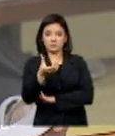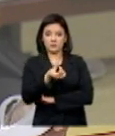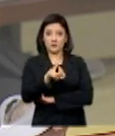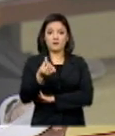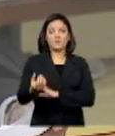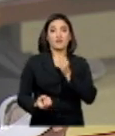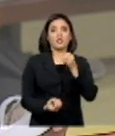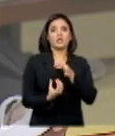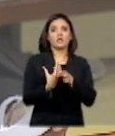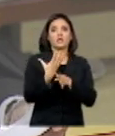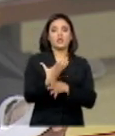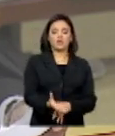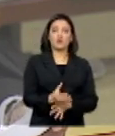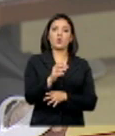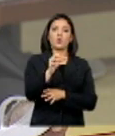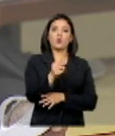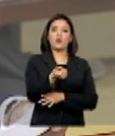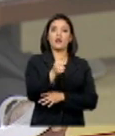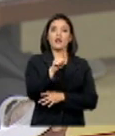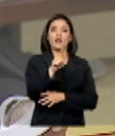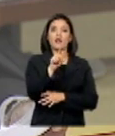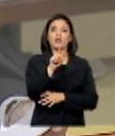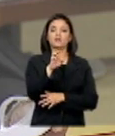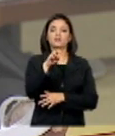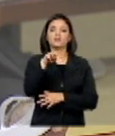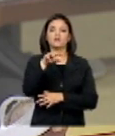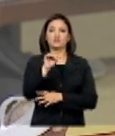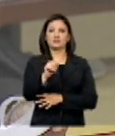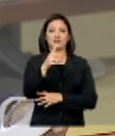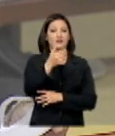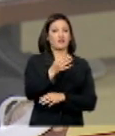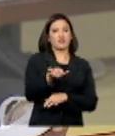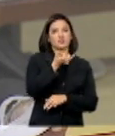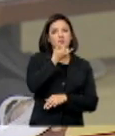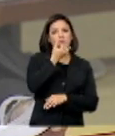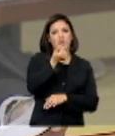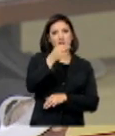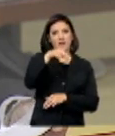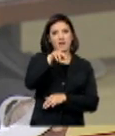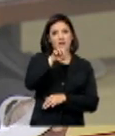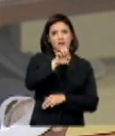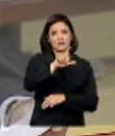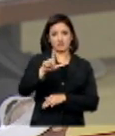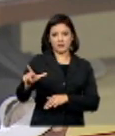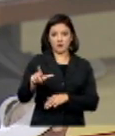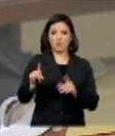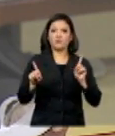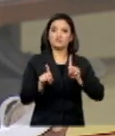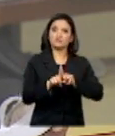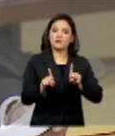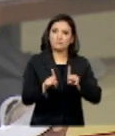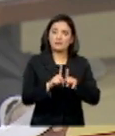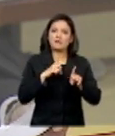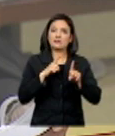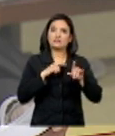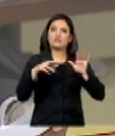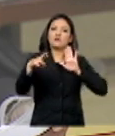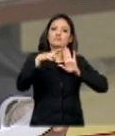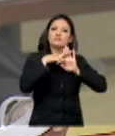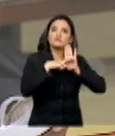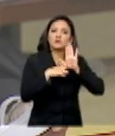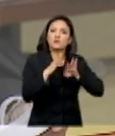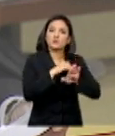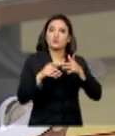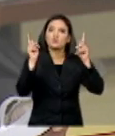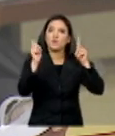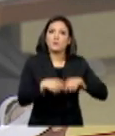nacional de energia elétrica annel ele estou dentro das suas competências em especial a gestão